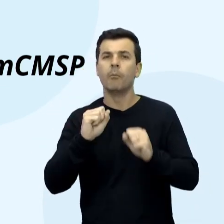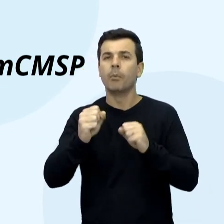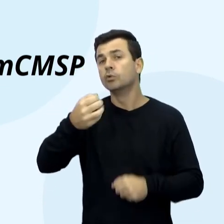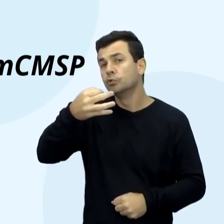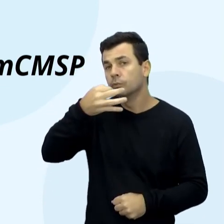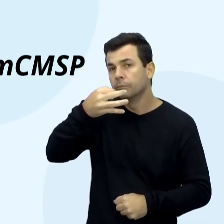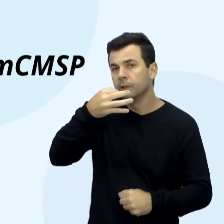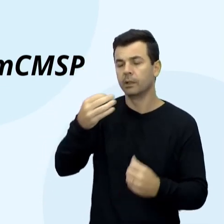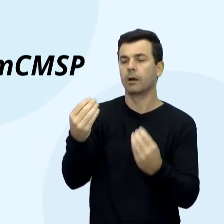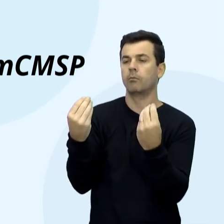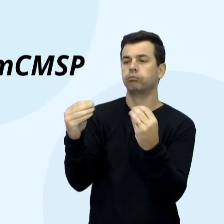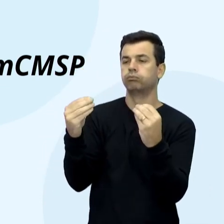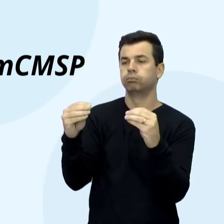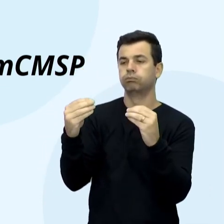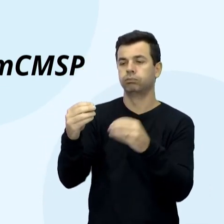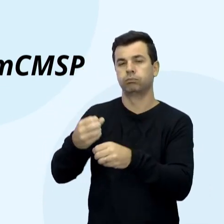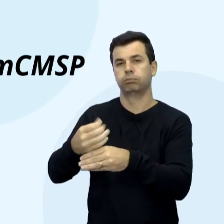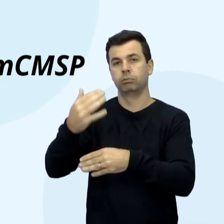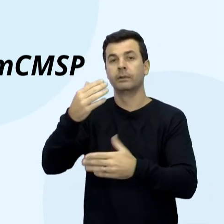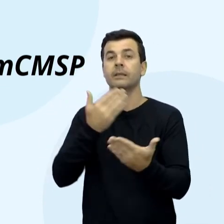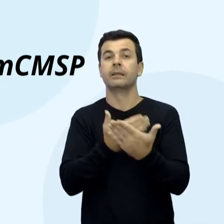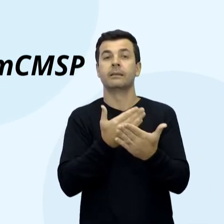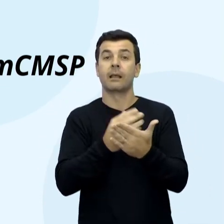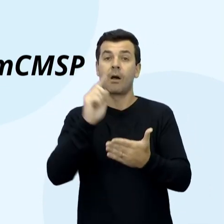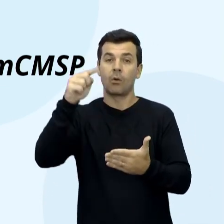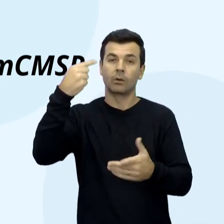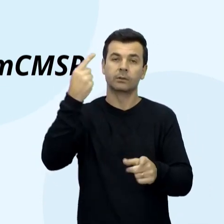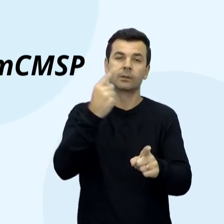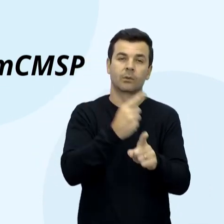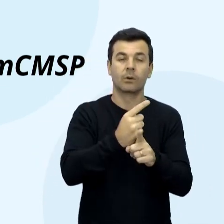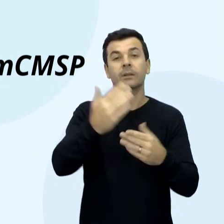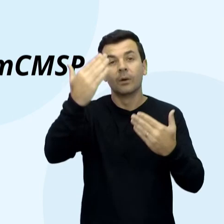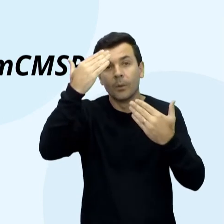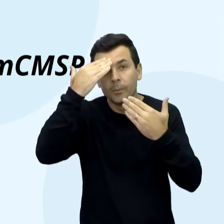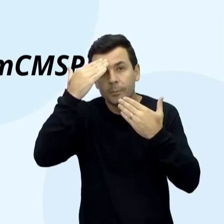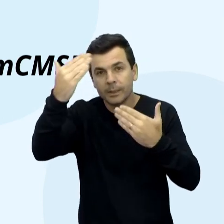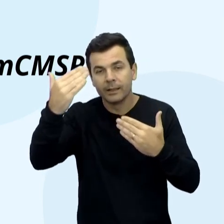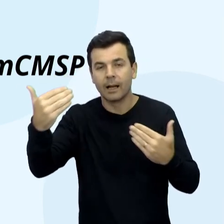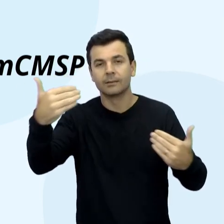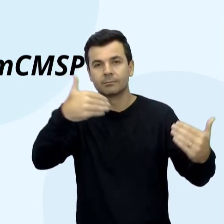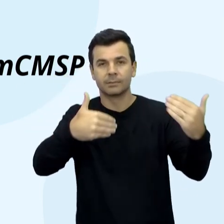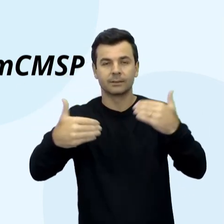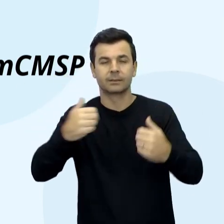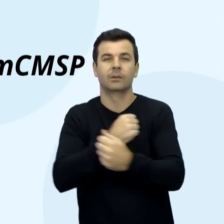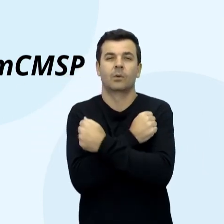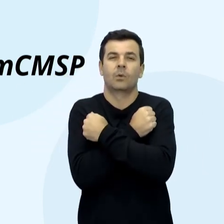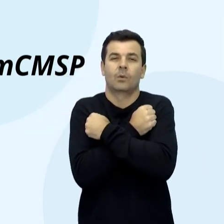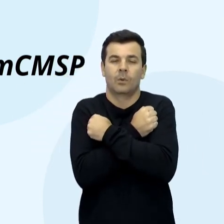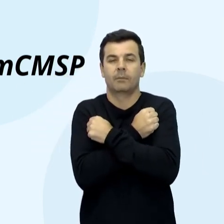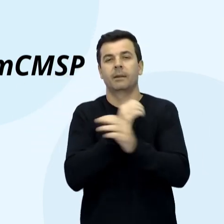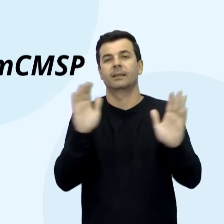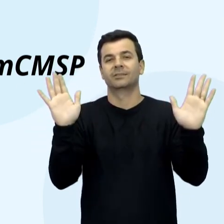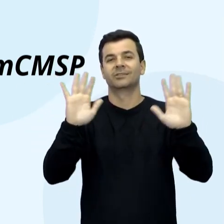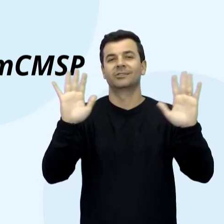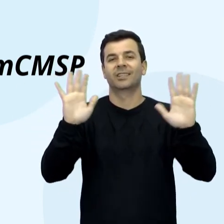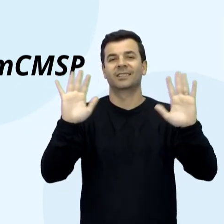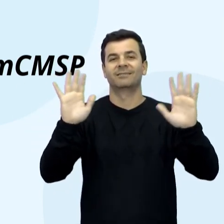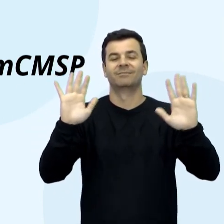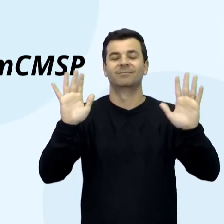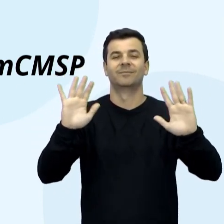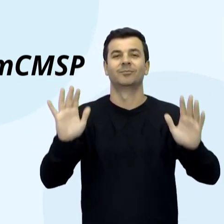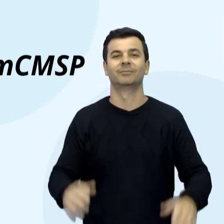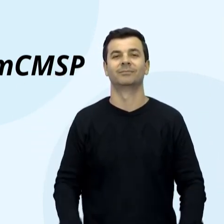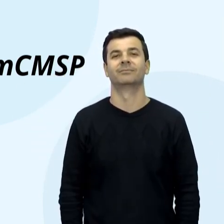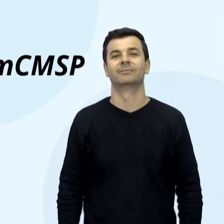você está achando. E nos vemos na próxima, pessoal. Muito obrigado pela participação de todos. Um abraço e até mais. Tchau, tchau.